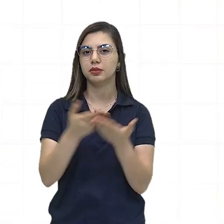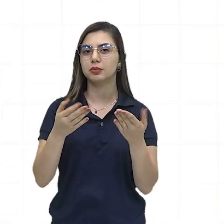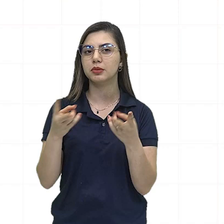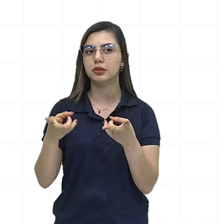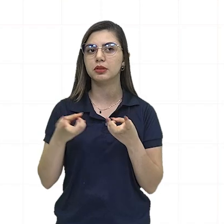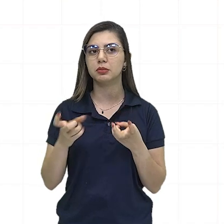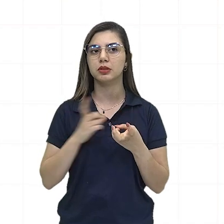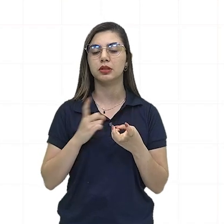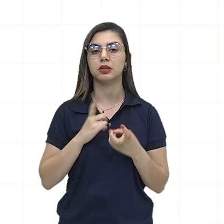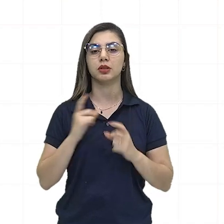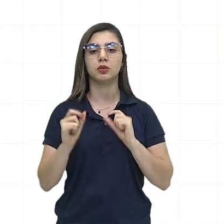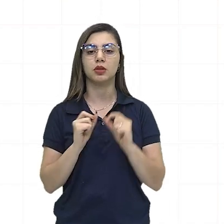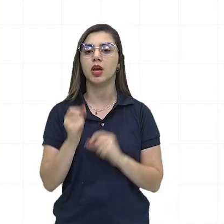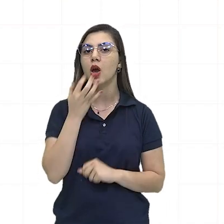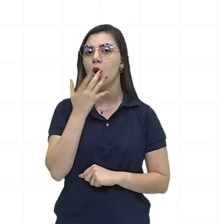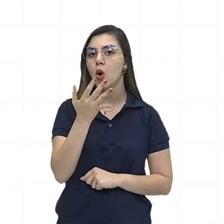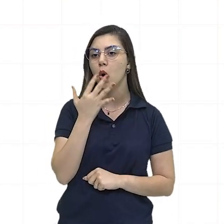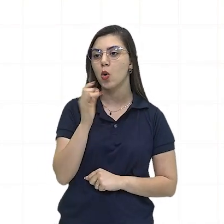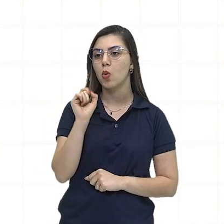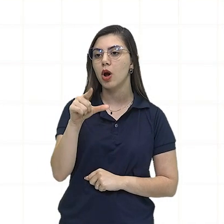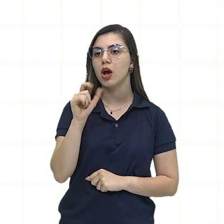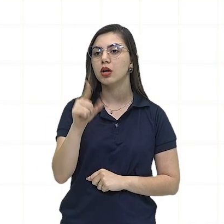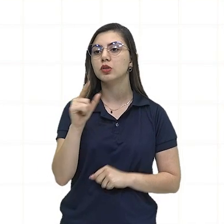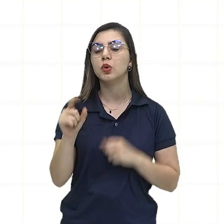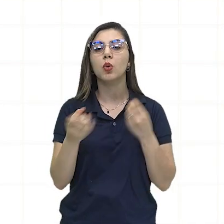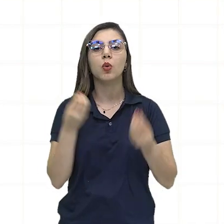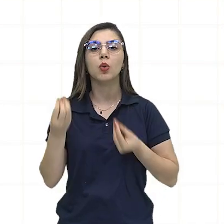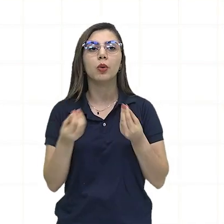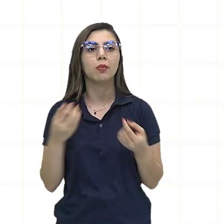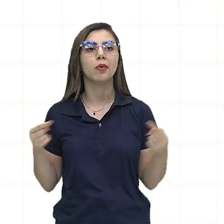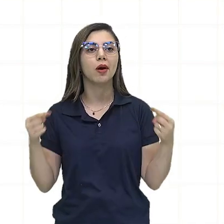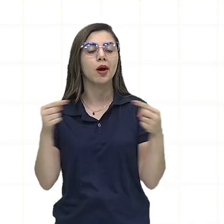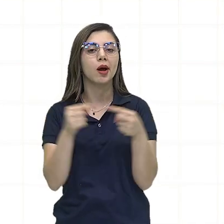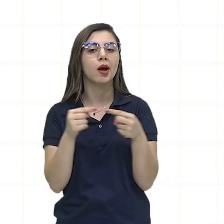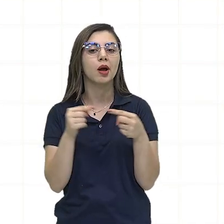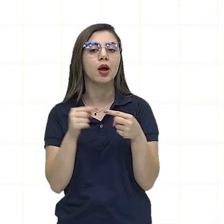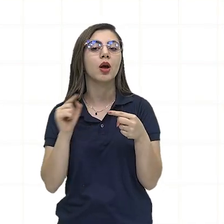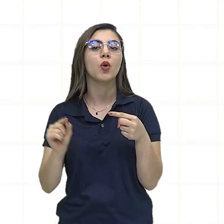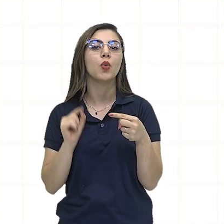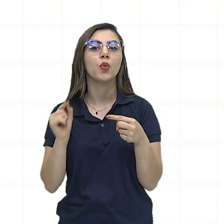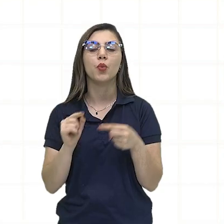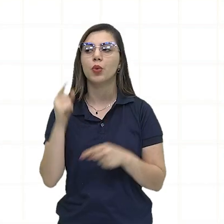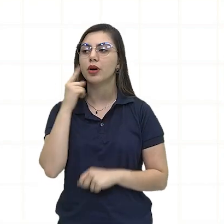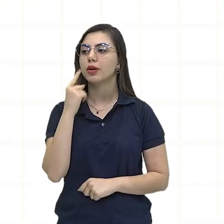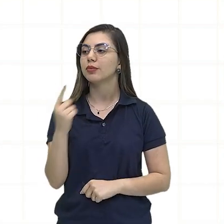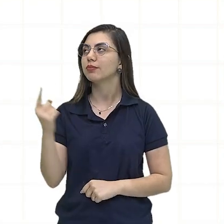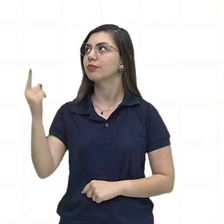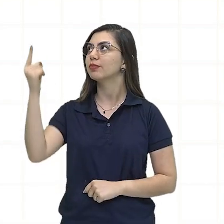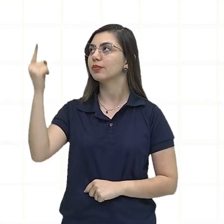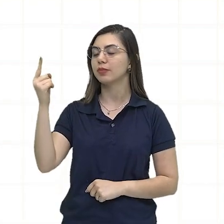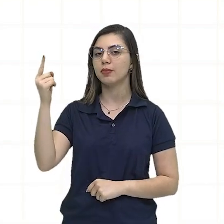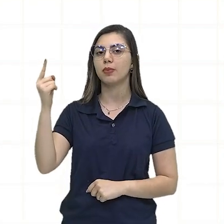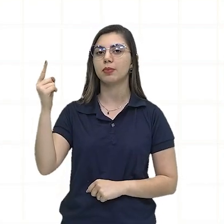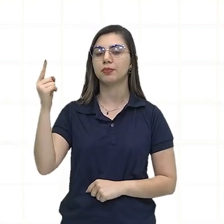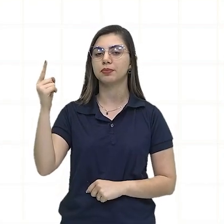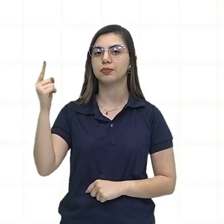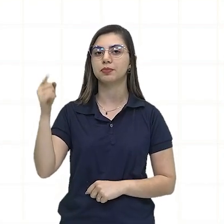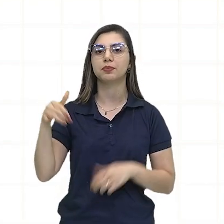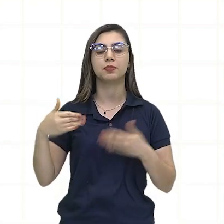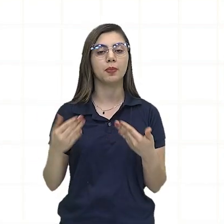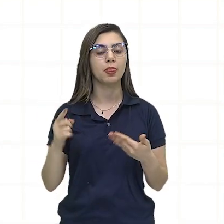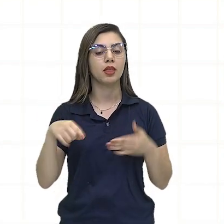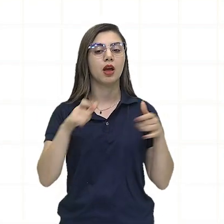que esses pontinhos azuis, eles indicam, né, os